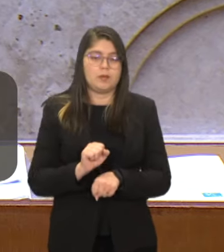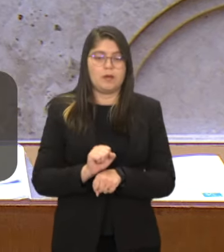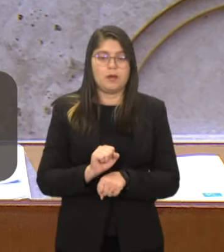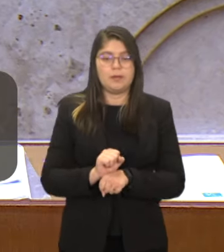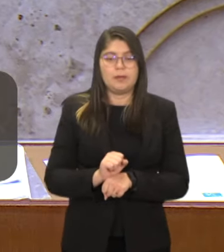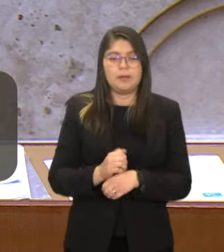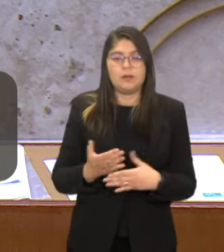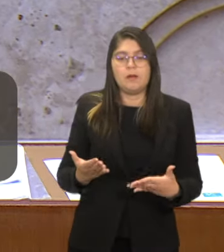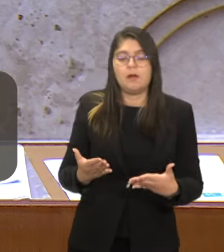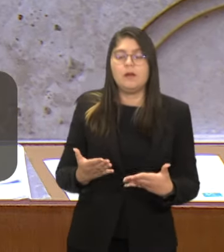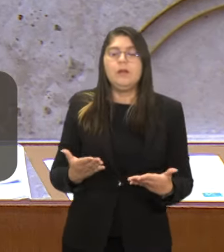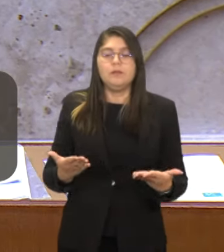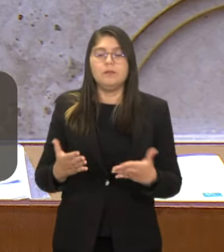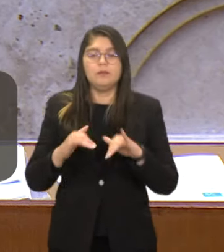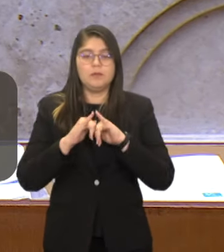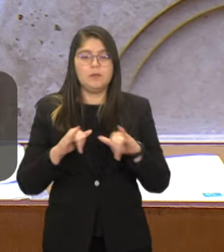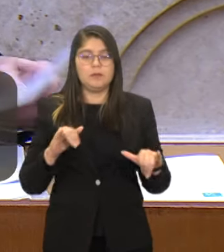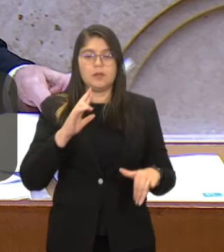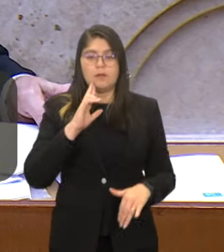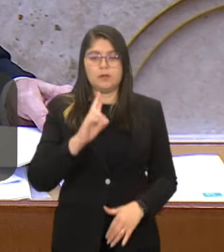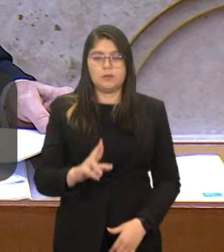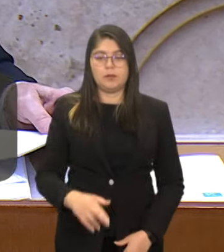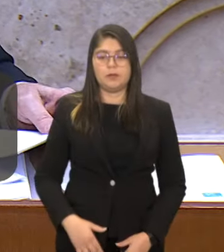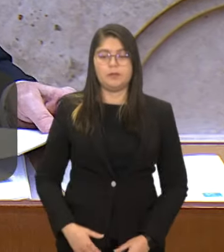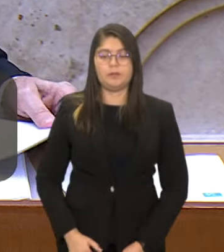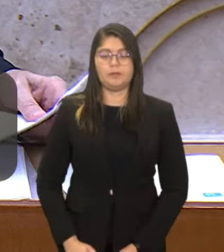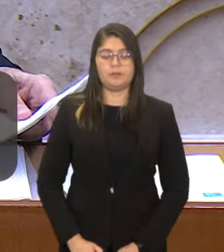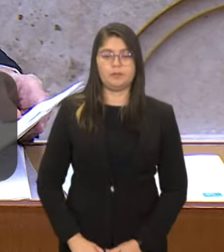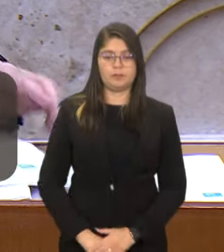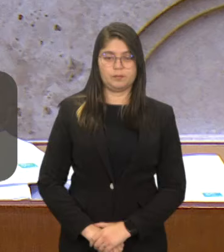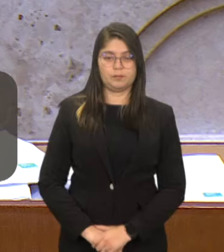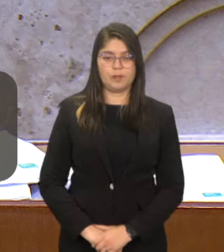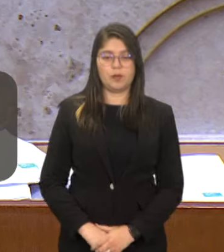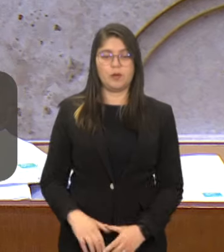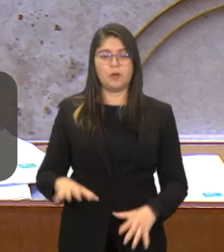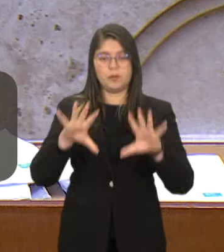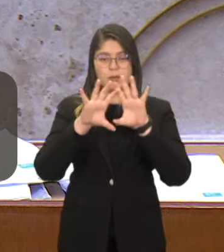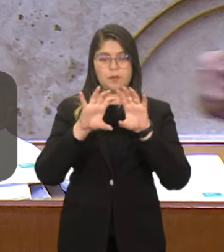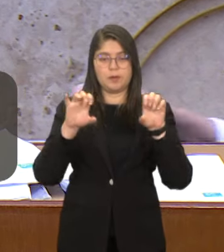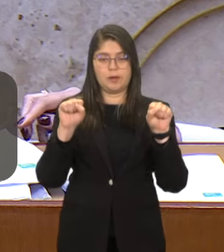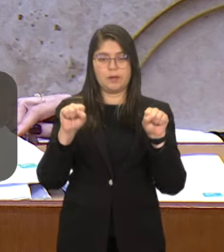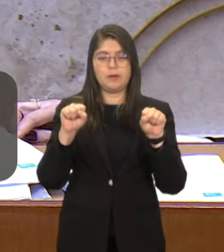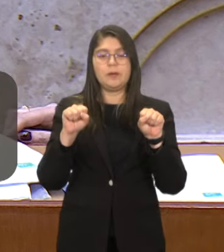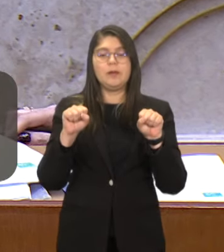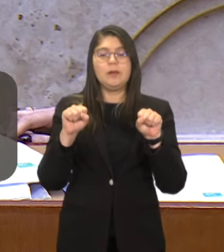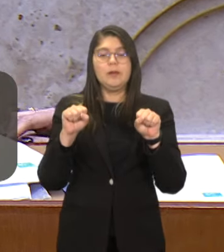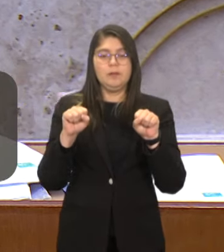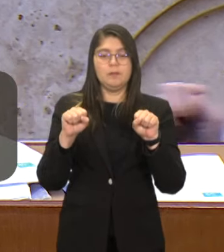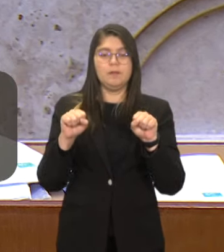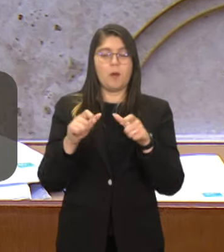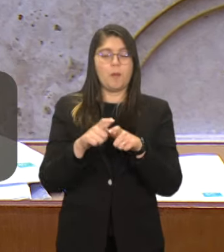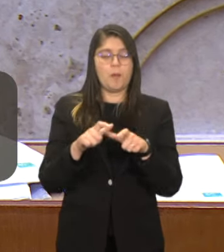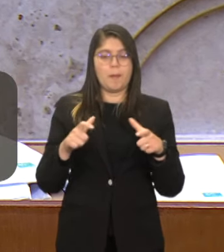eu vou proclamar o resultado. O tribunal, por